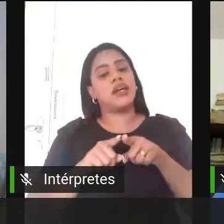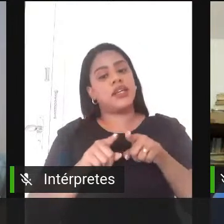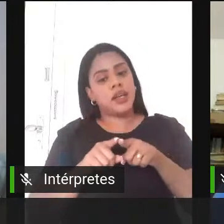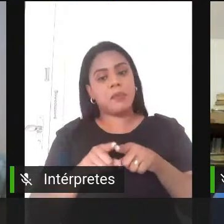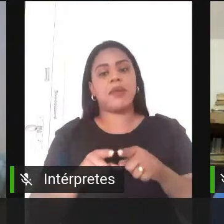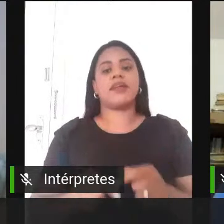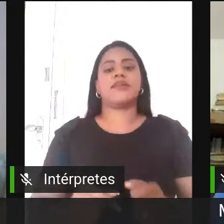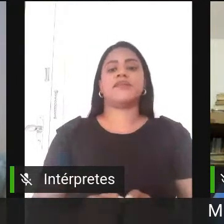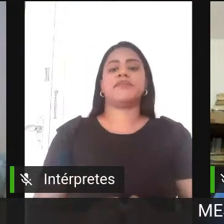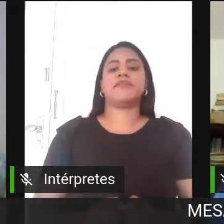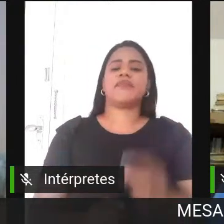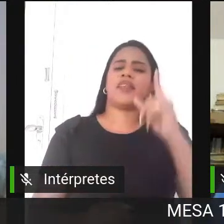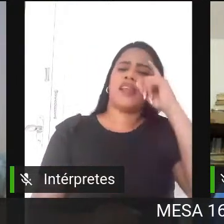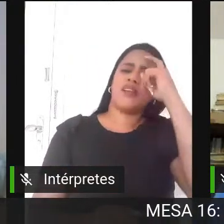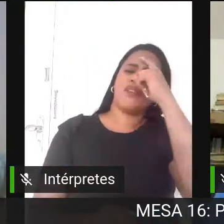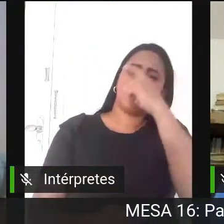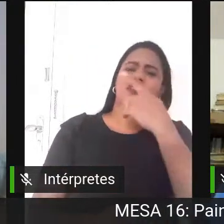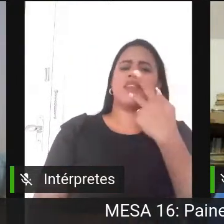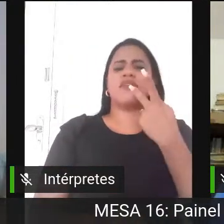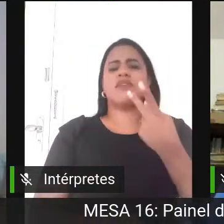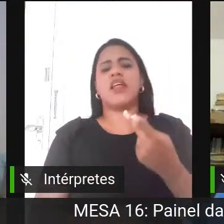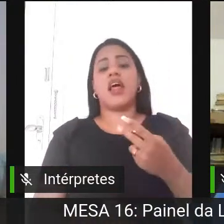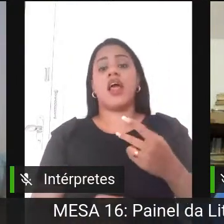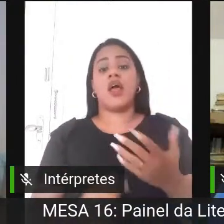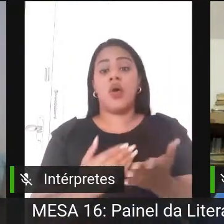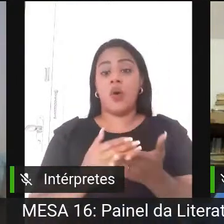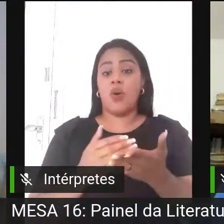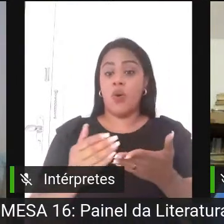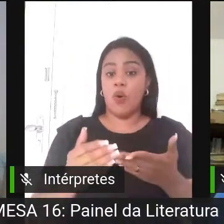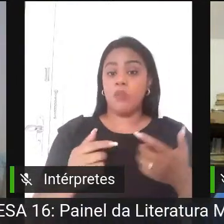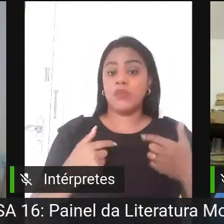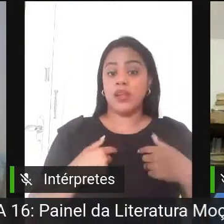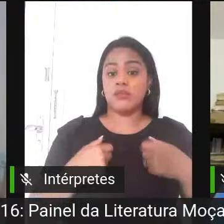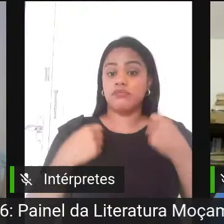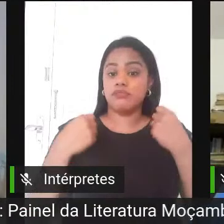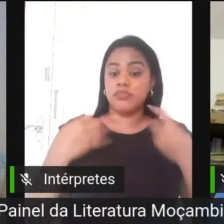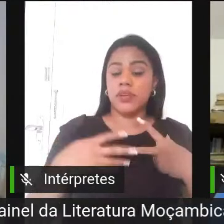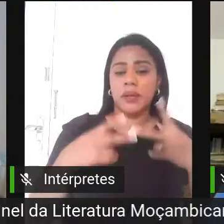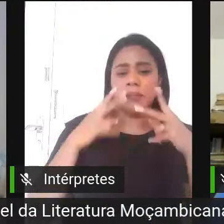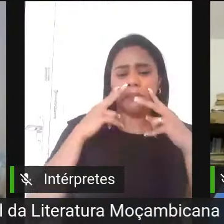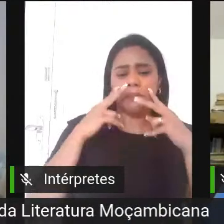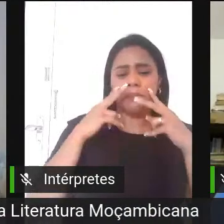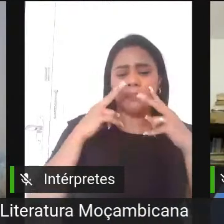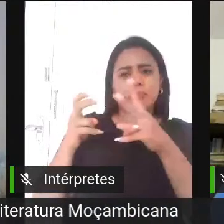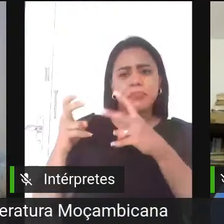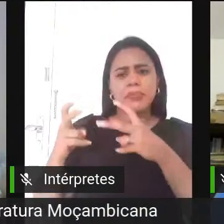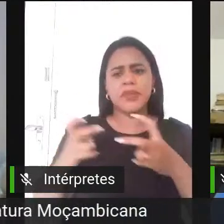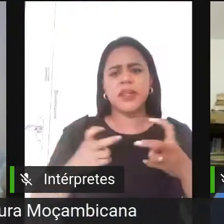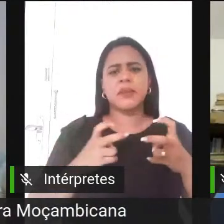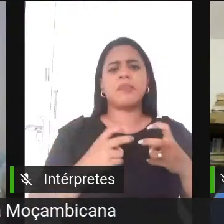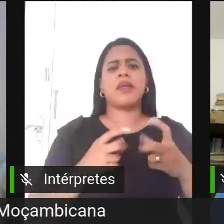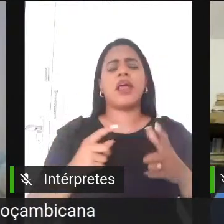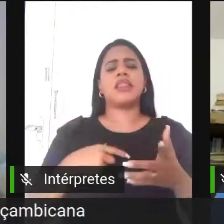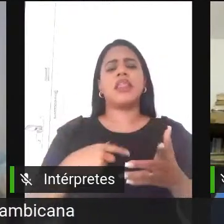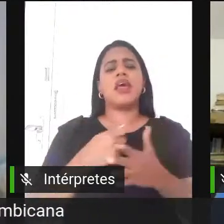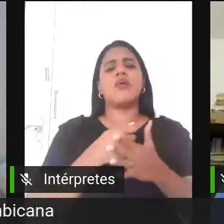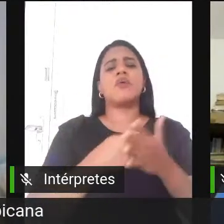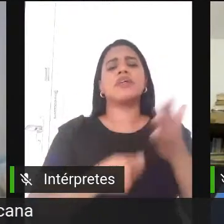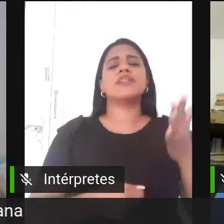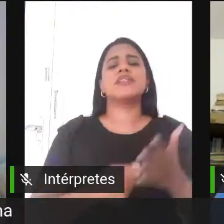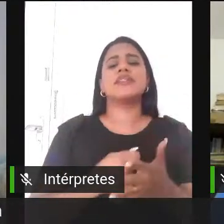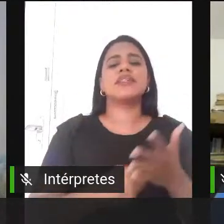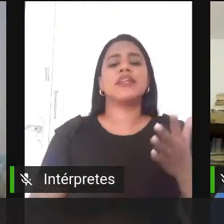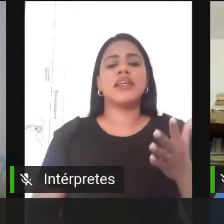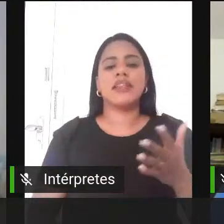Adelino, então, eu gostava de perceber de si o que move a sua escrita, assumindo, sendo verdadeira, a